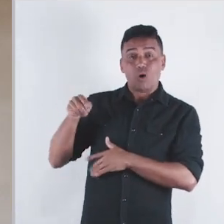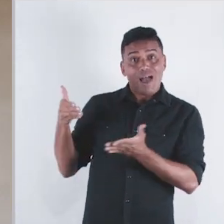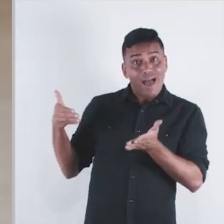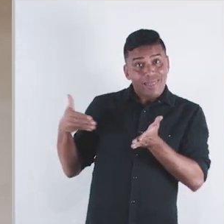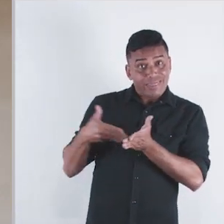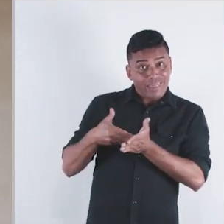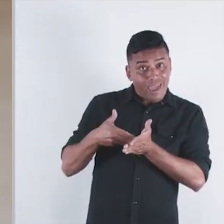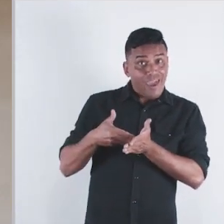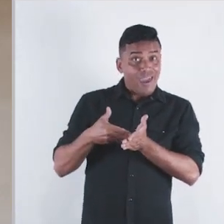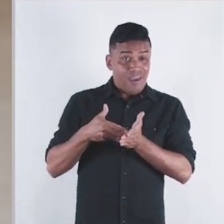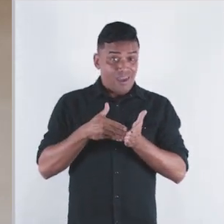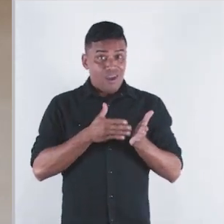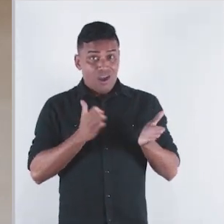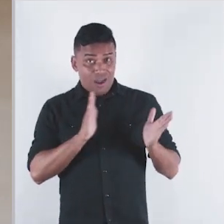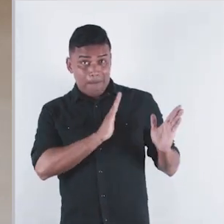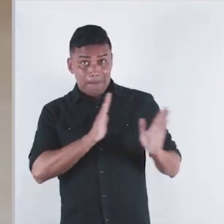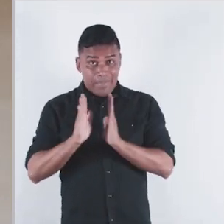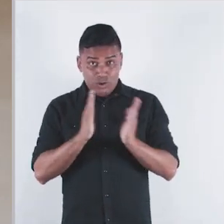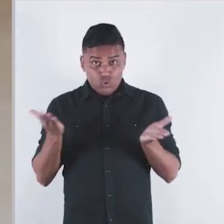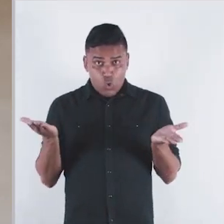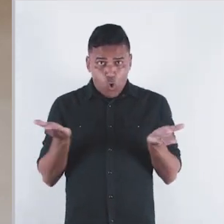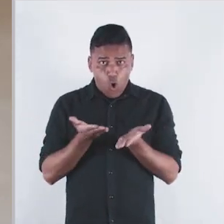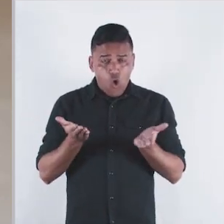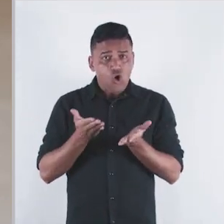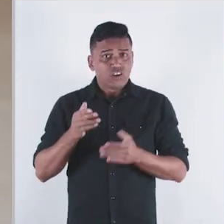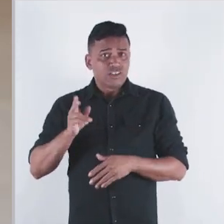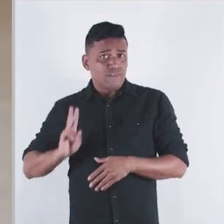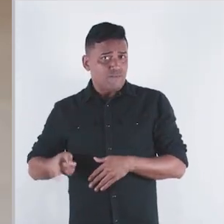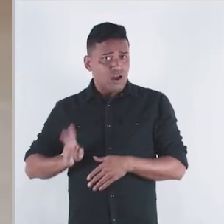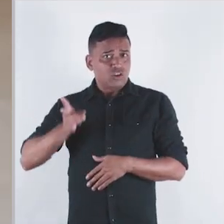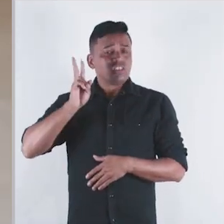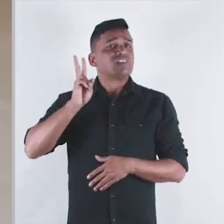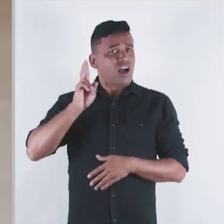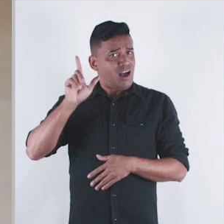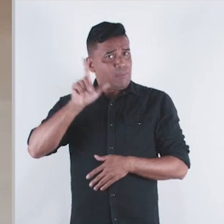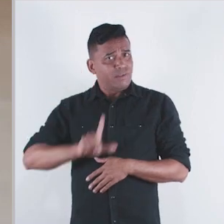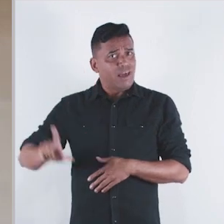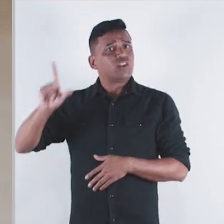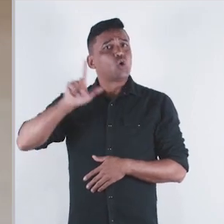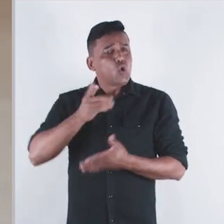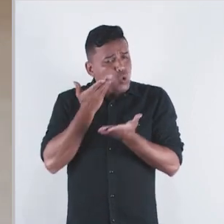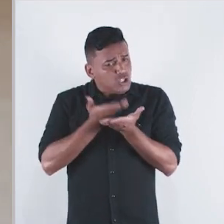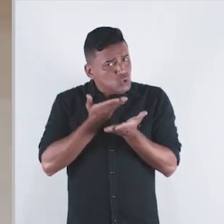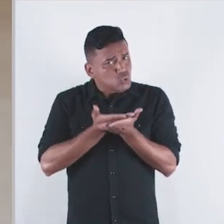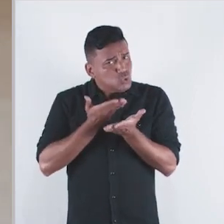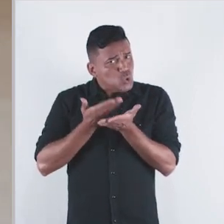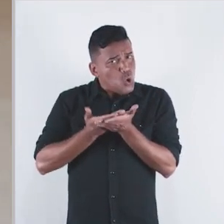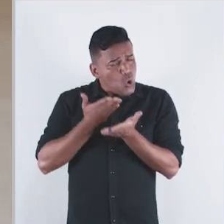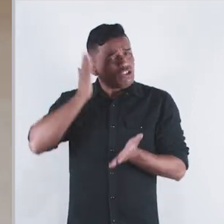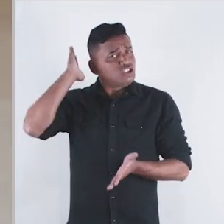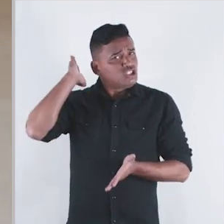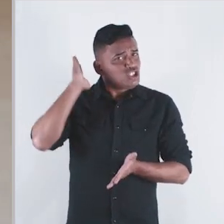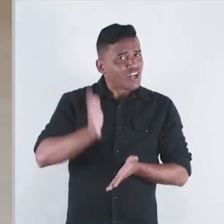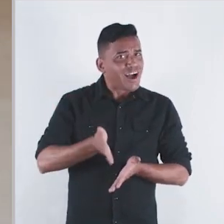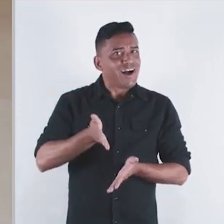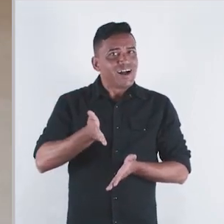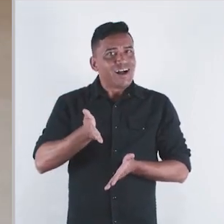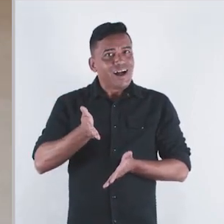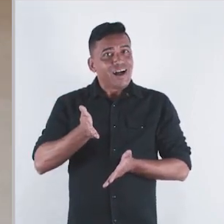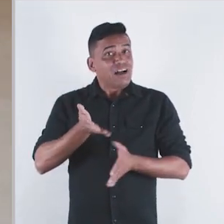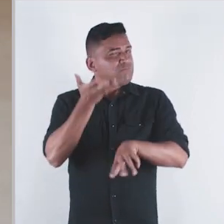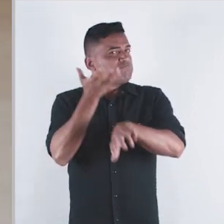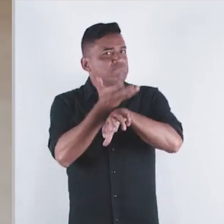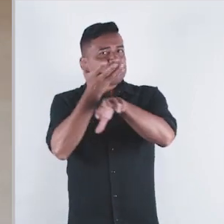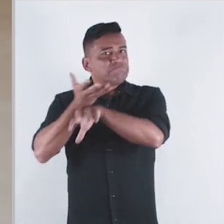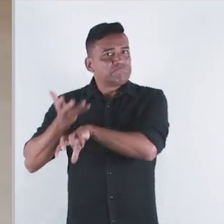hoje, né? O que nós valorizamos como literatura, o que nós estudamos como literatura em termos